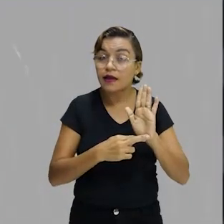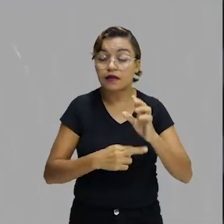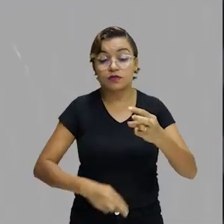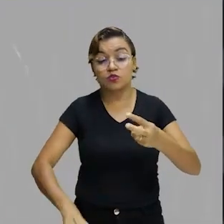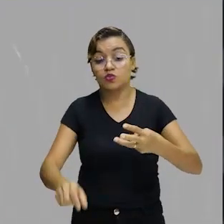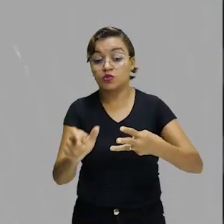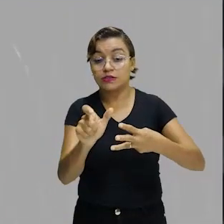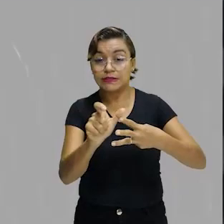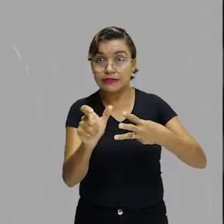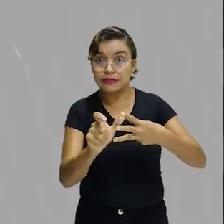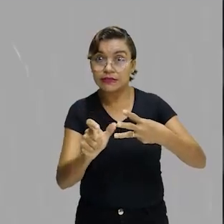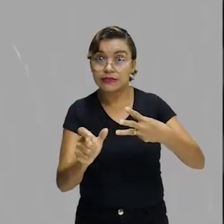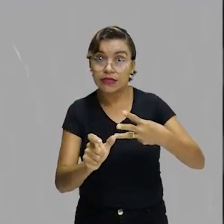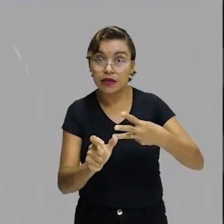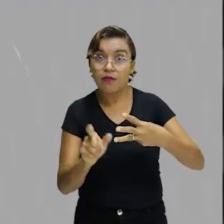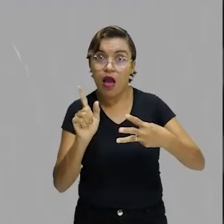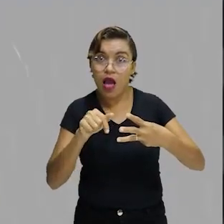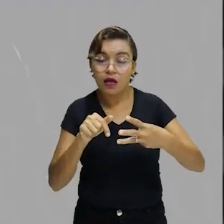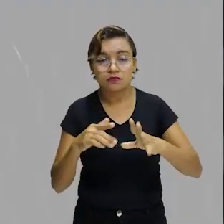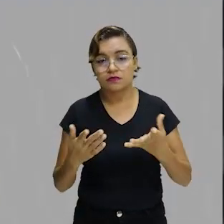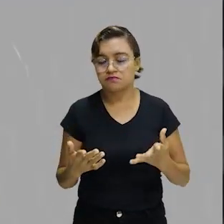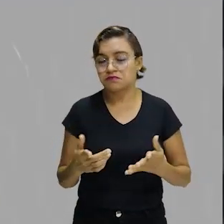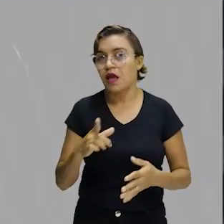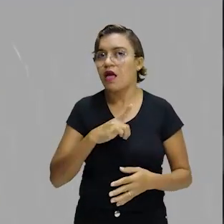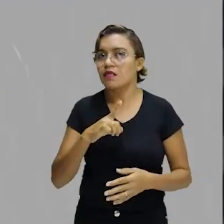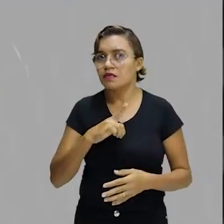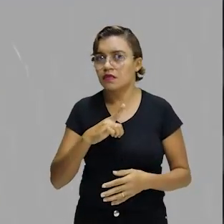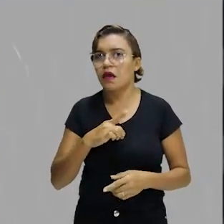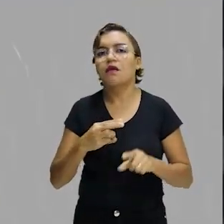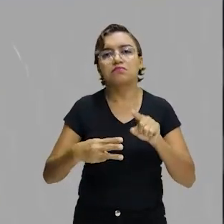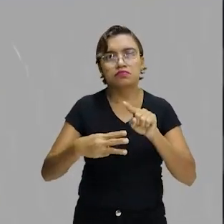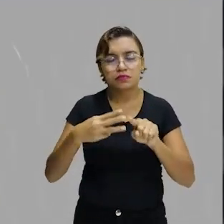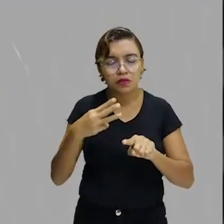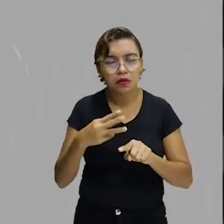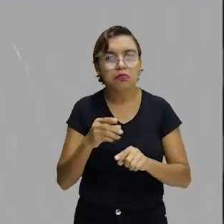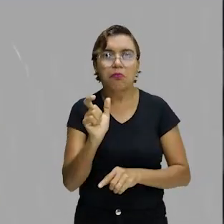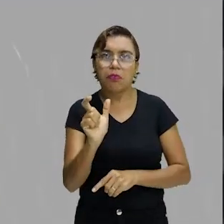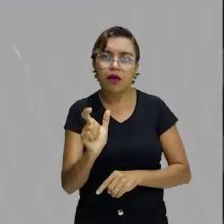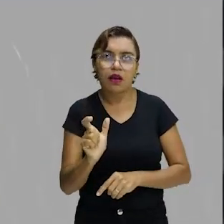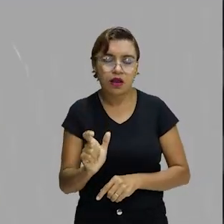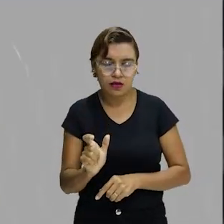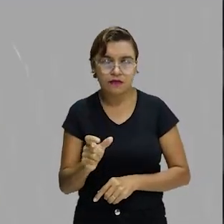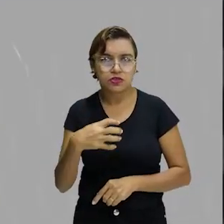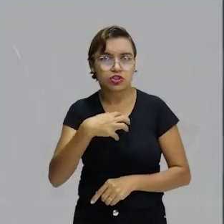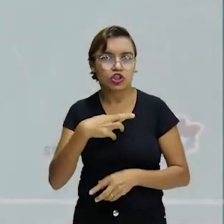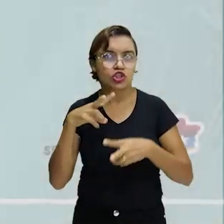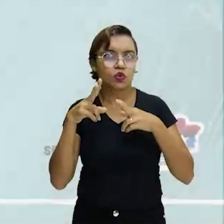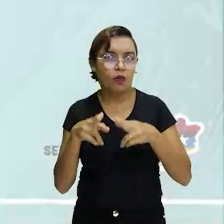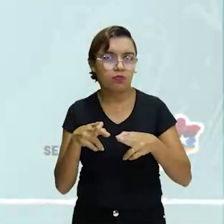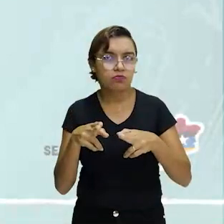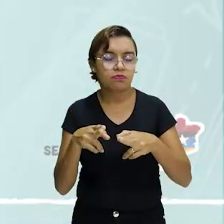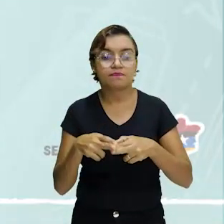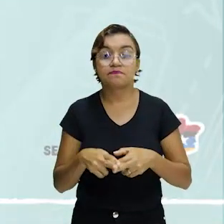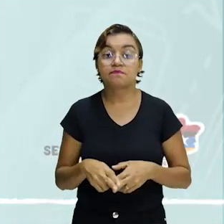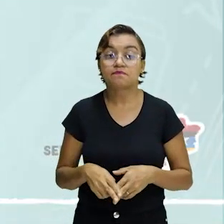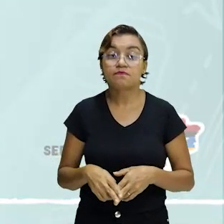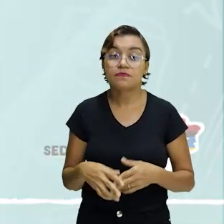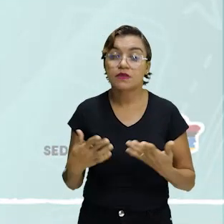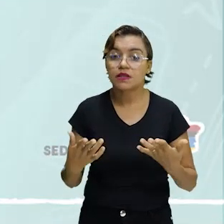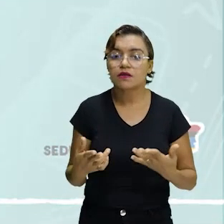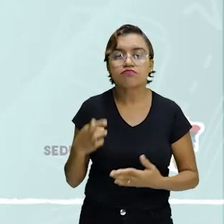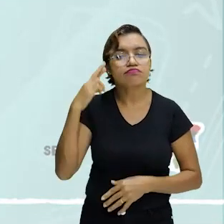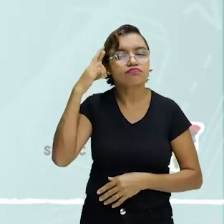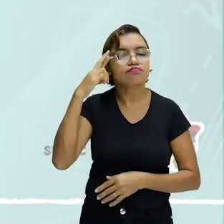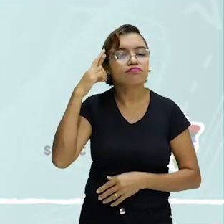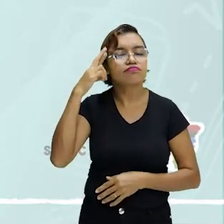aqui, aparentemente, os termos como 3, sem problema. Todos estão no mesmo sentido. Se as premissas são